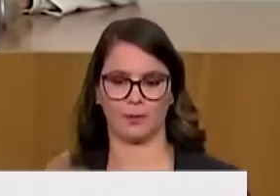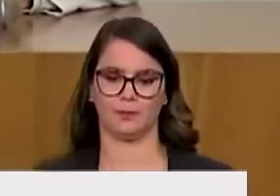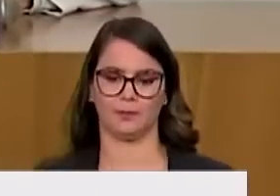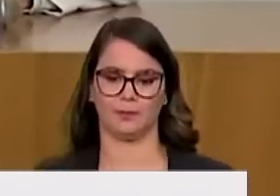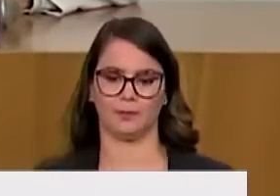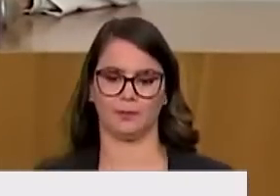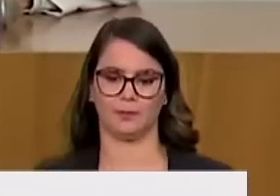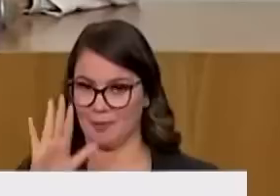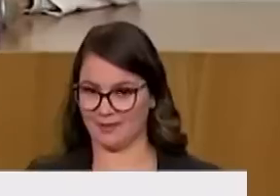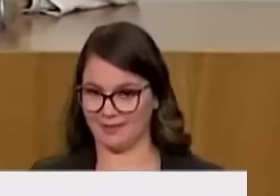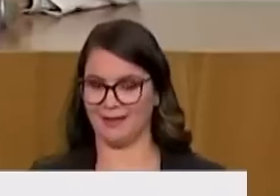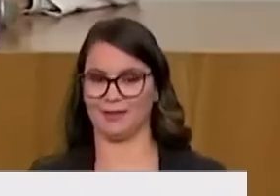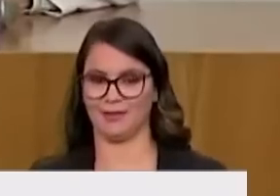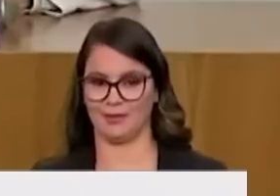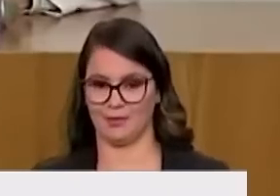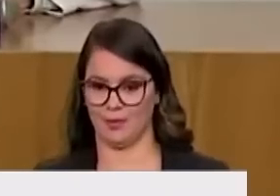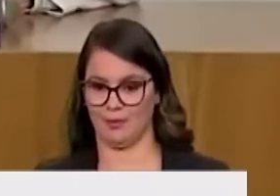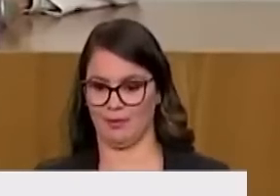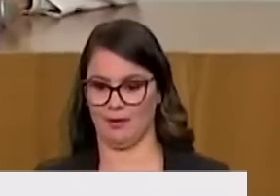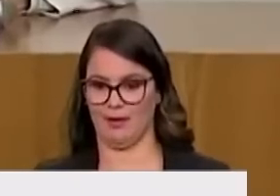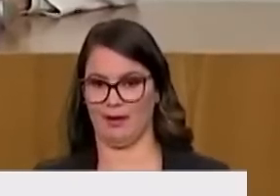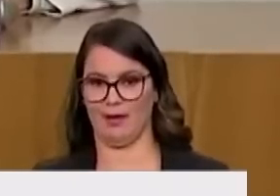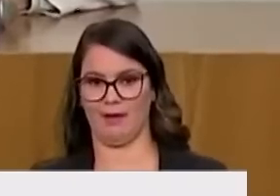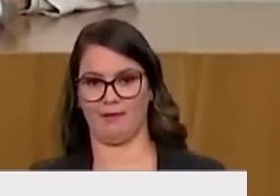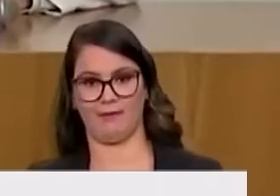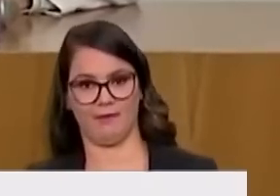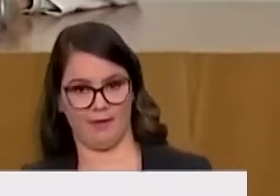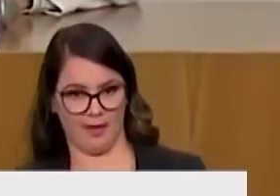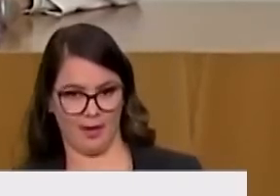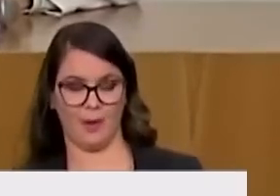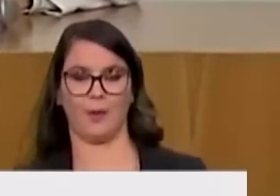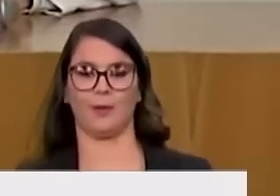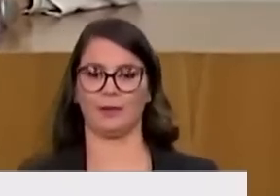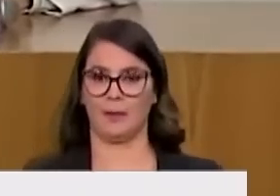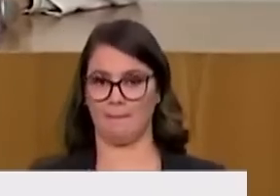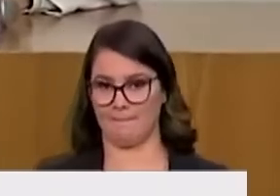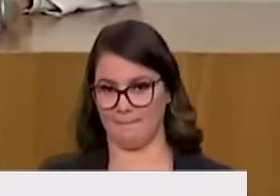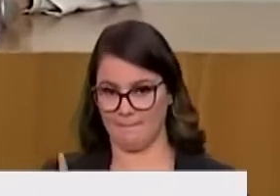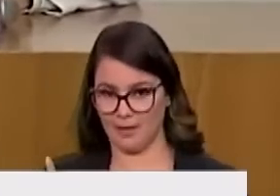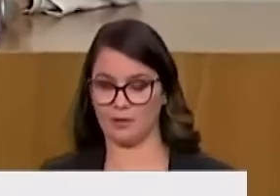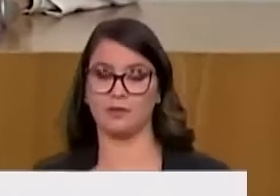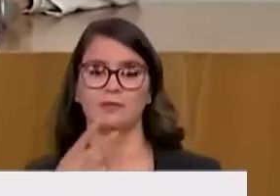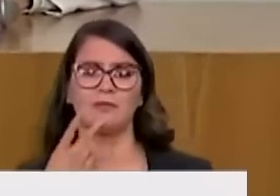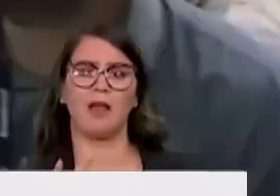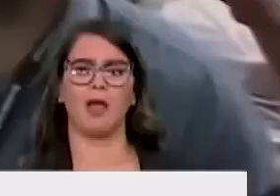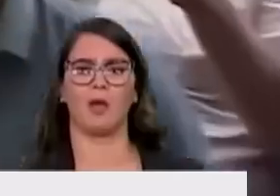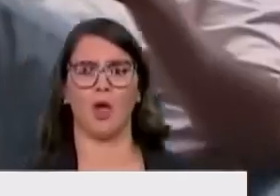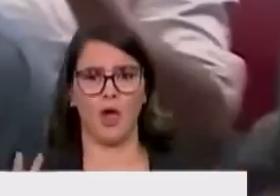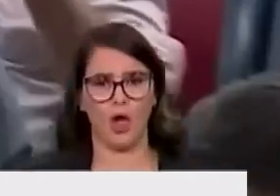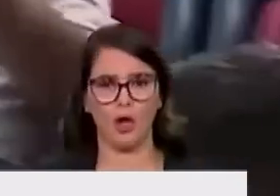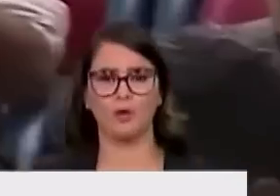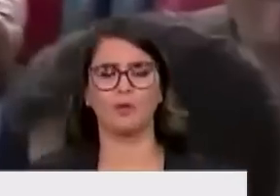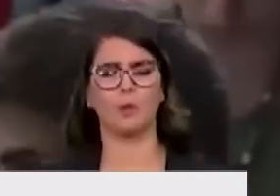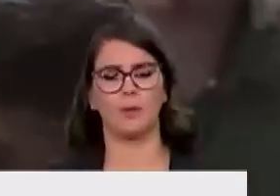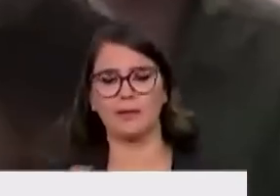Boa tarde, doutores. Rafael Procópio, Band News. Vocês falaram bastante sobre a recuperação na questão dos cortes, mas no começo da